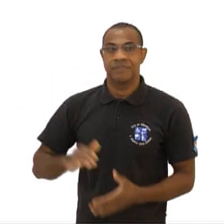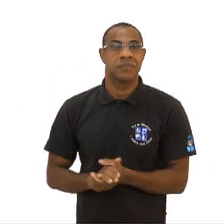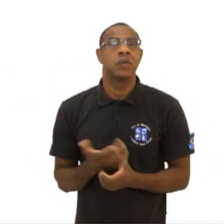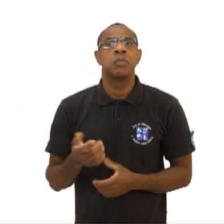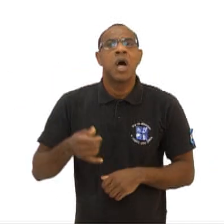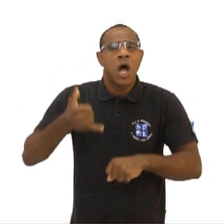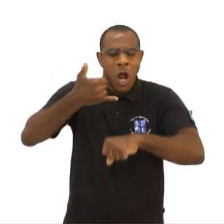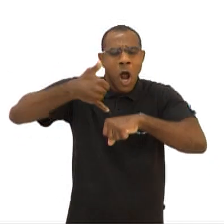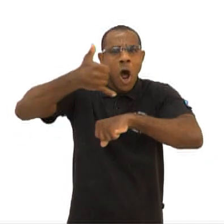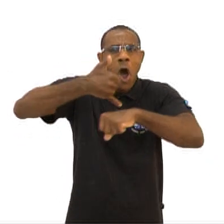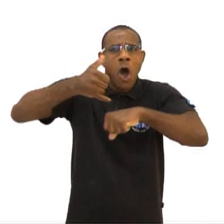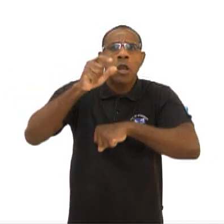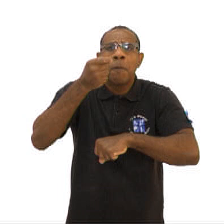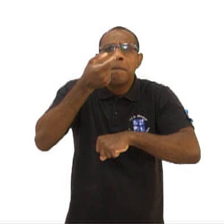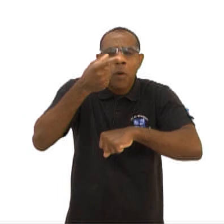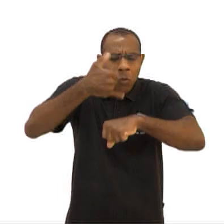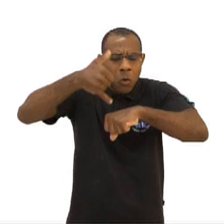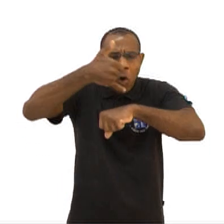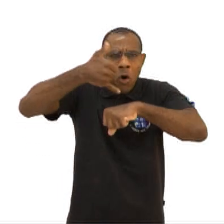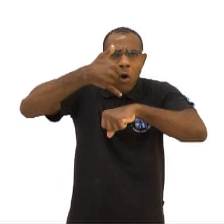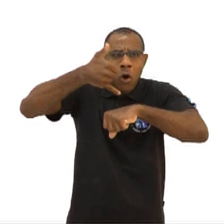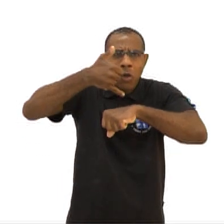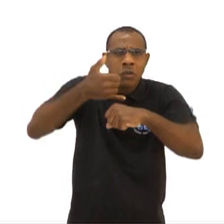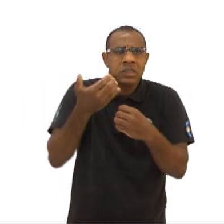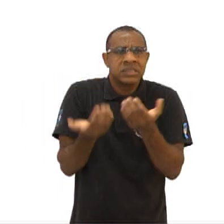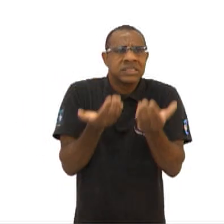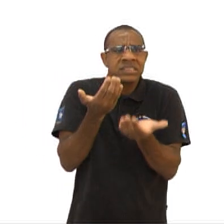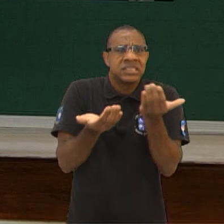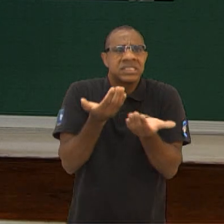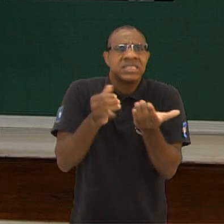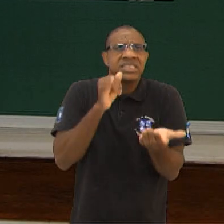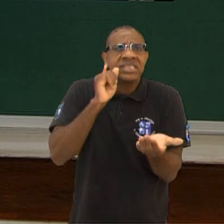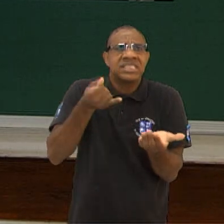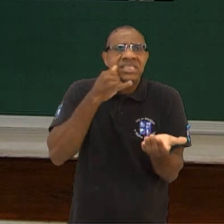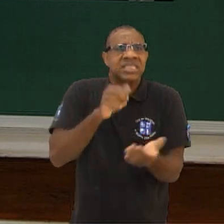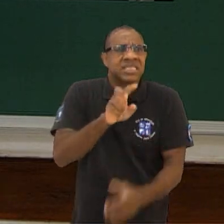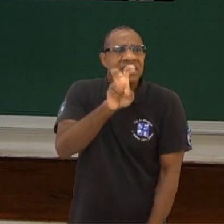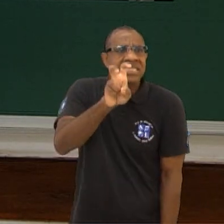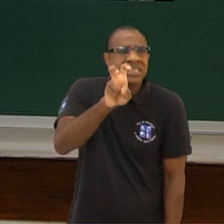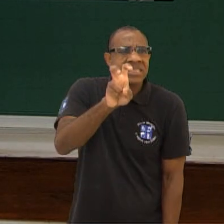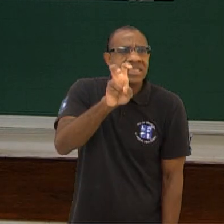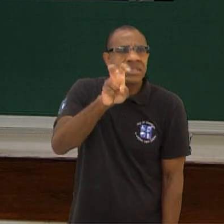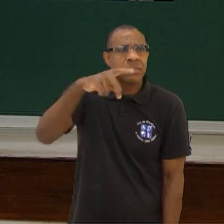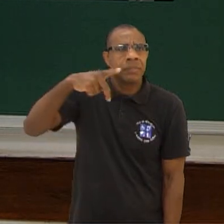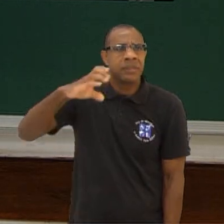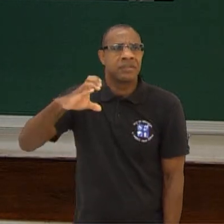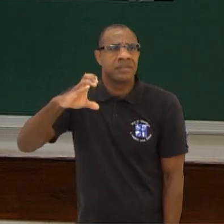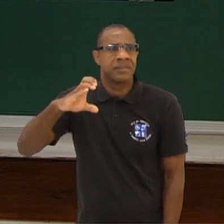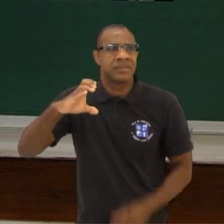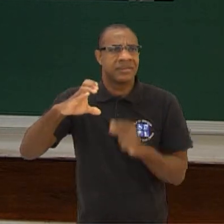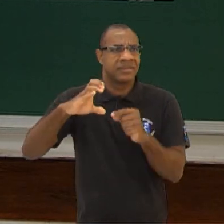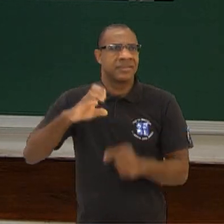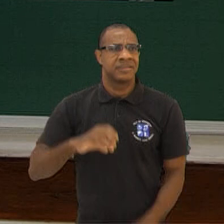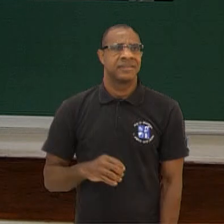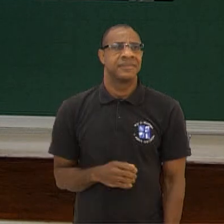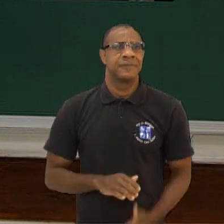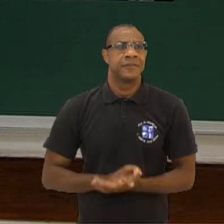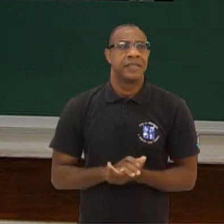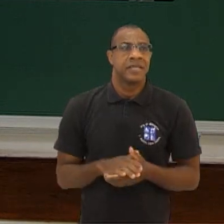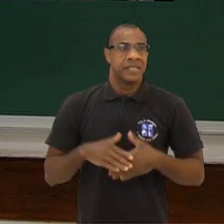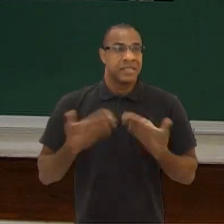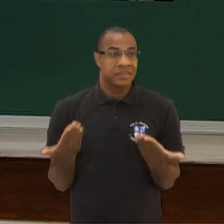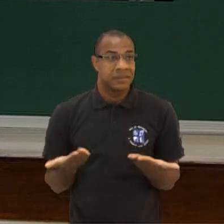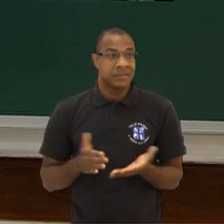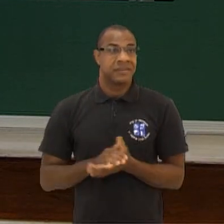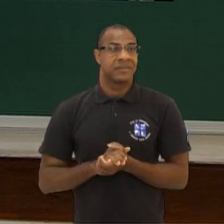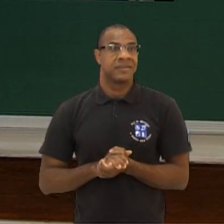de óleo com carga elétrica de 5 microcoulombs, micro significa 10 elevado a menos 6, é um milionésimo,